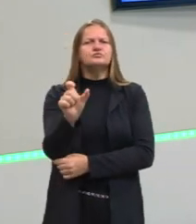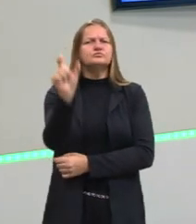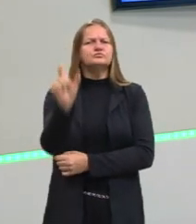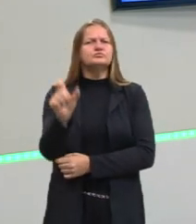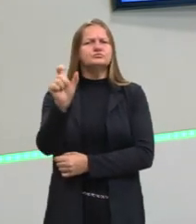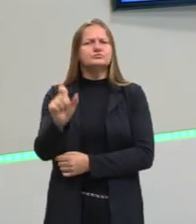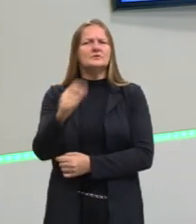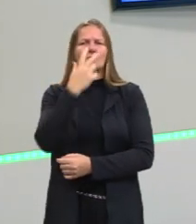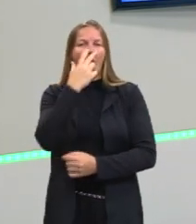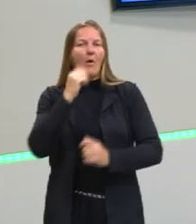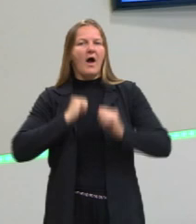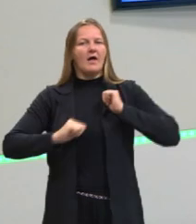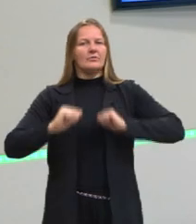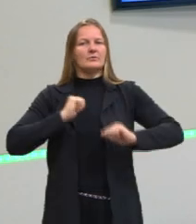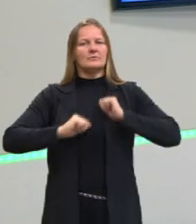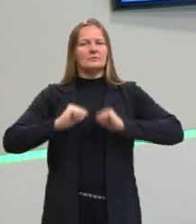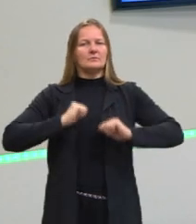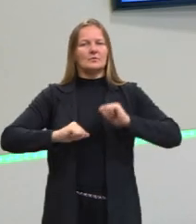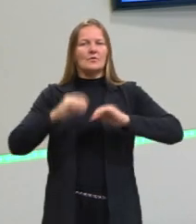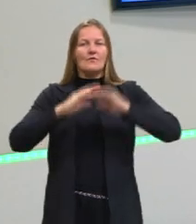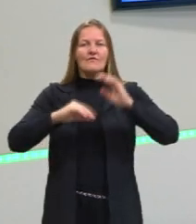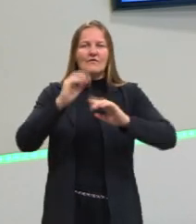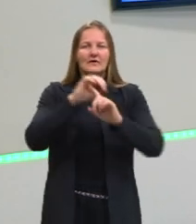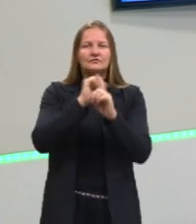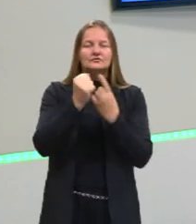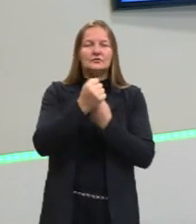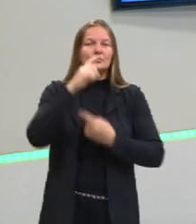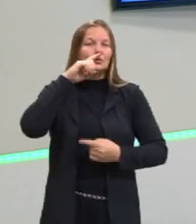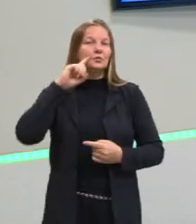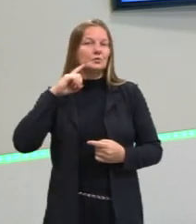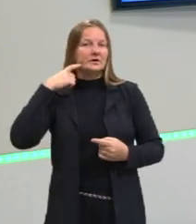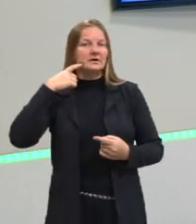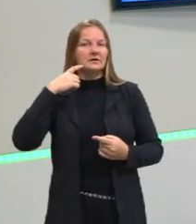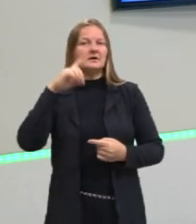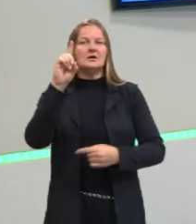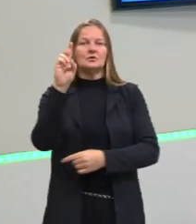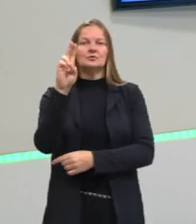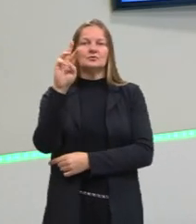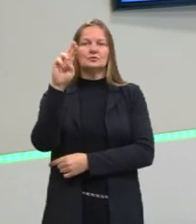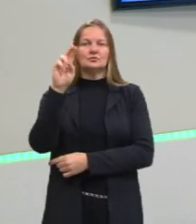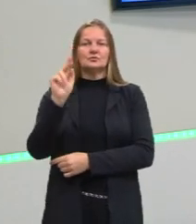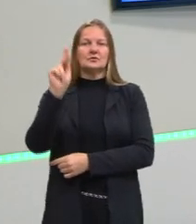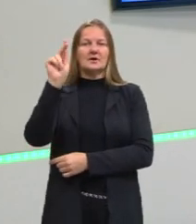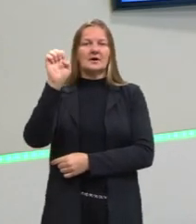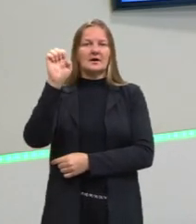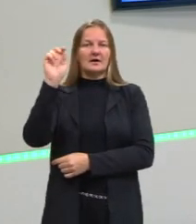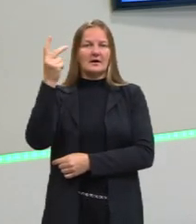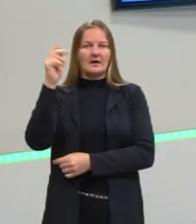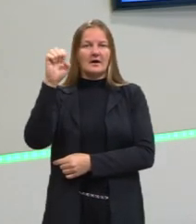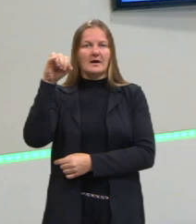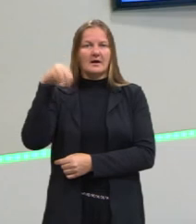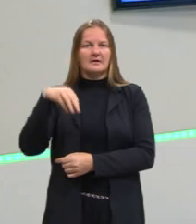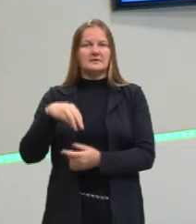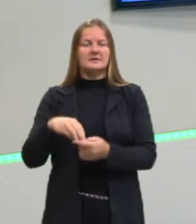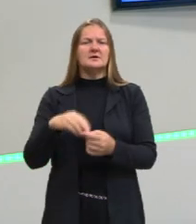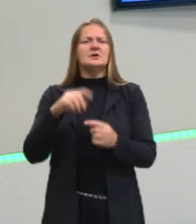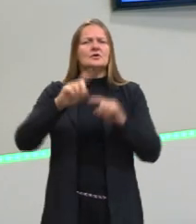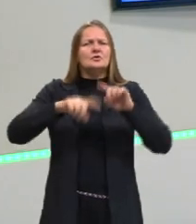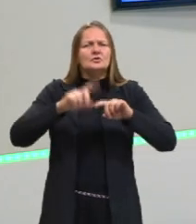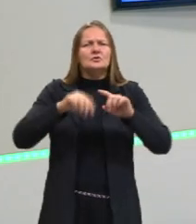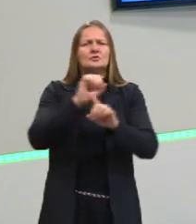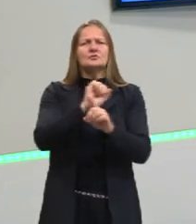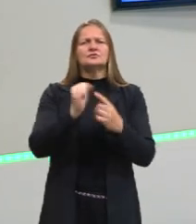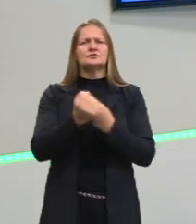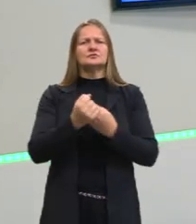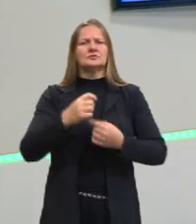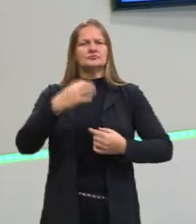atores não mais os fatos sociais Durkheim aqueles elementos que em que a sociedade